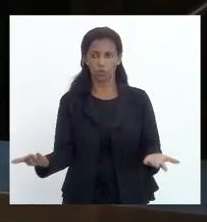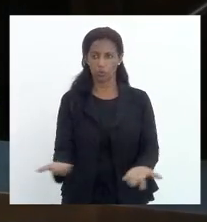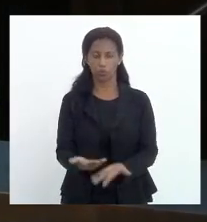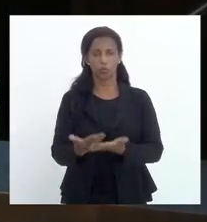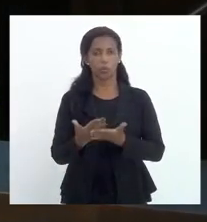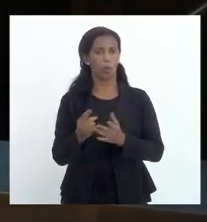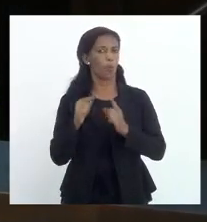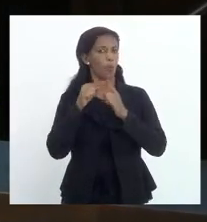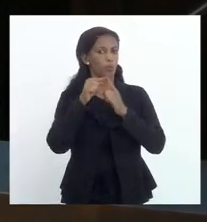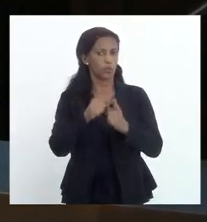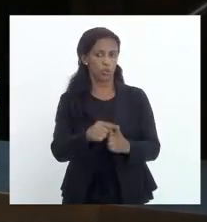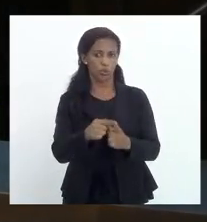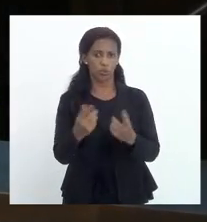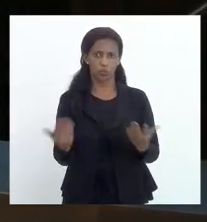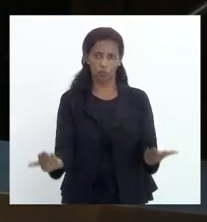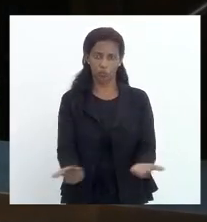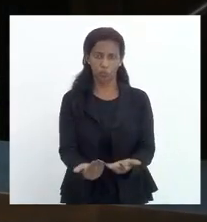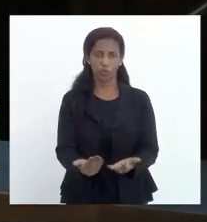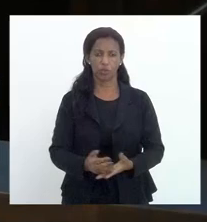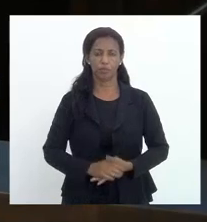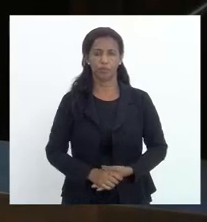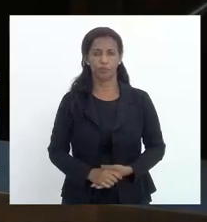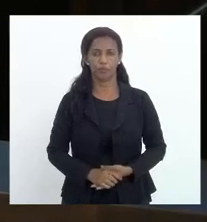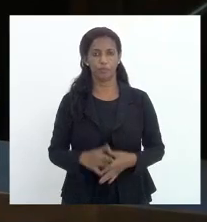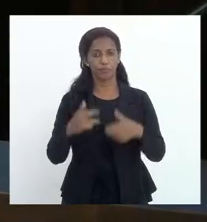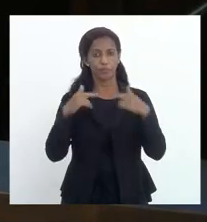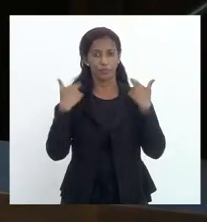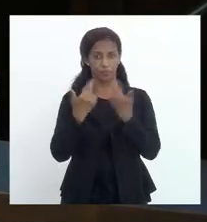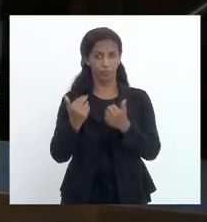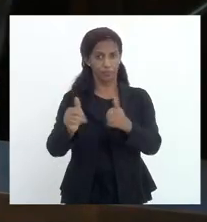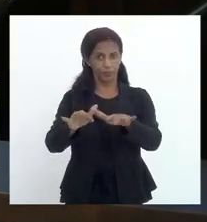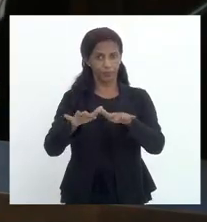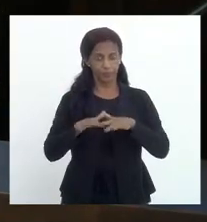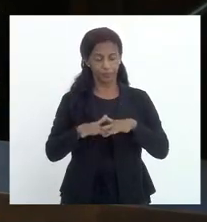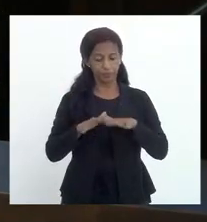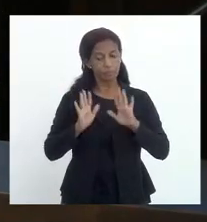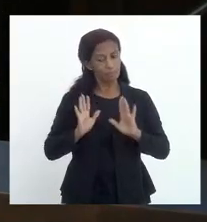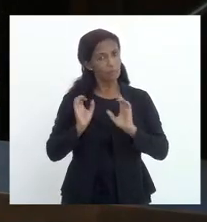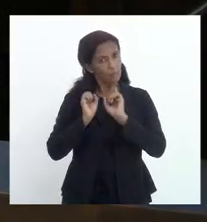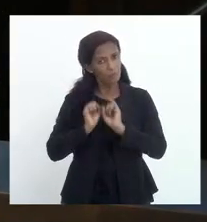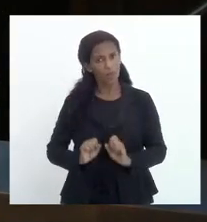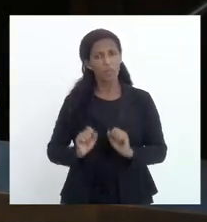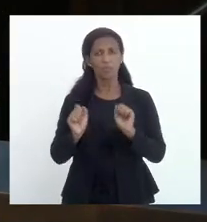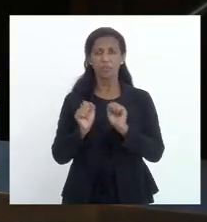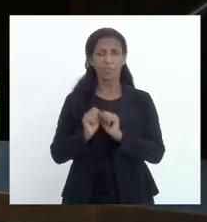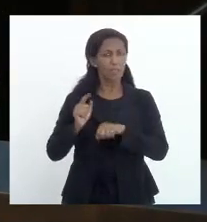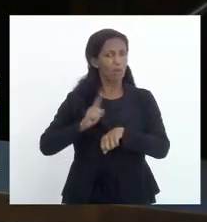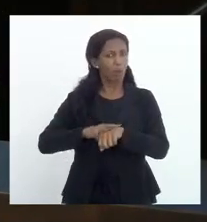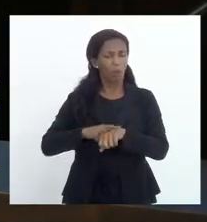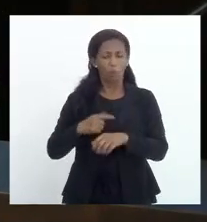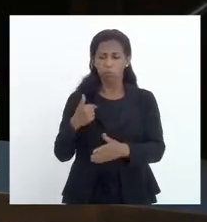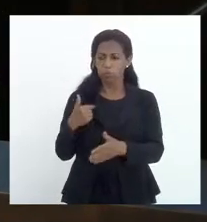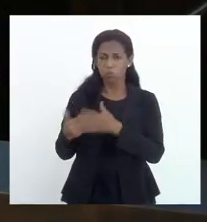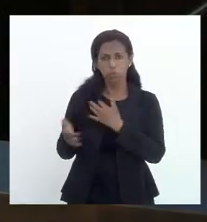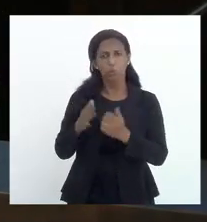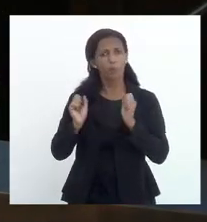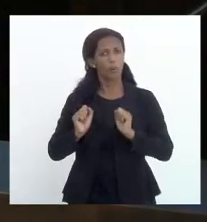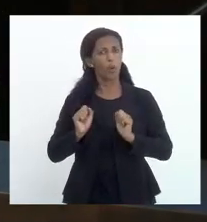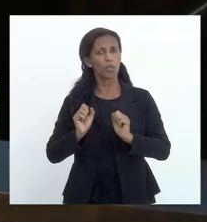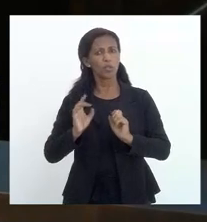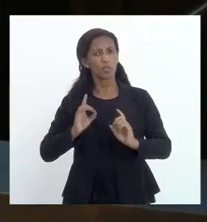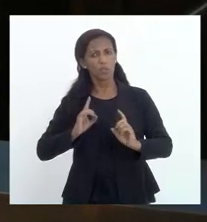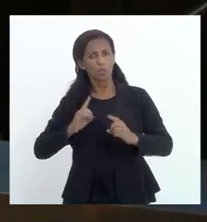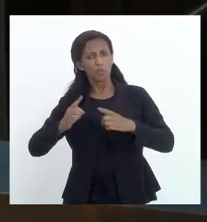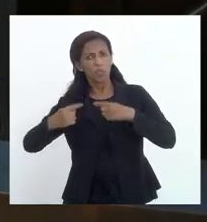o objetivo dessa audiência pública, mas se pode fazer a qualquer momento uma discussão, por exemplo,